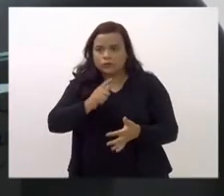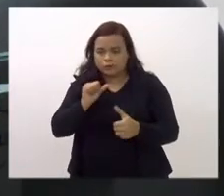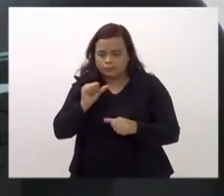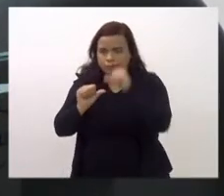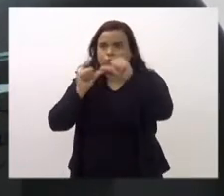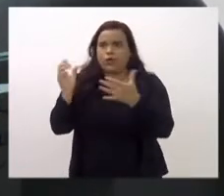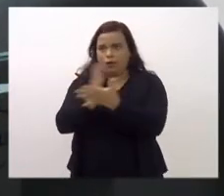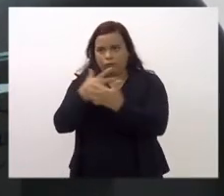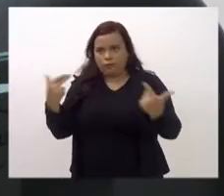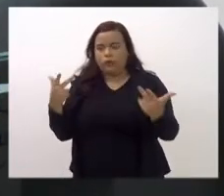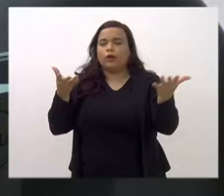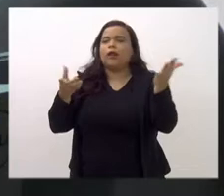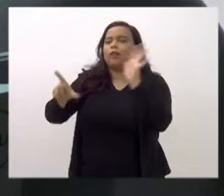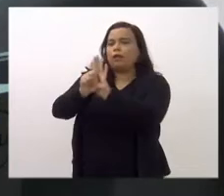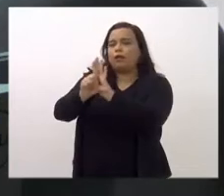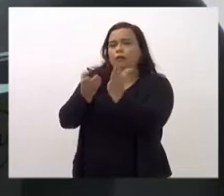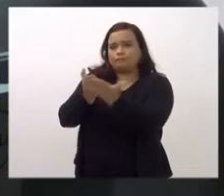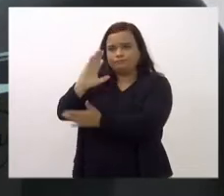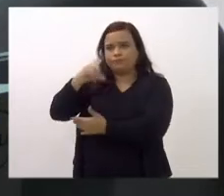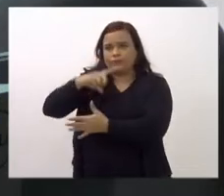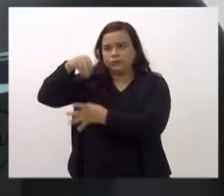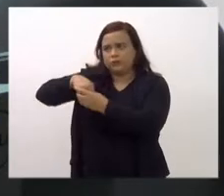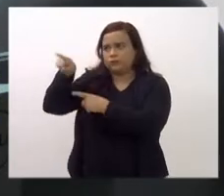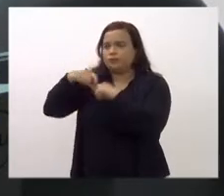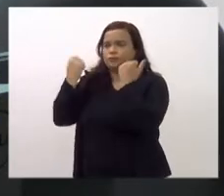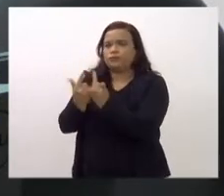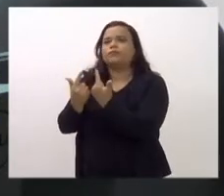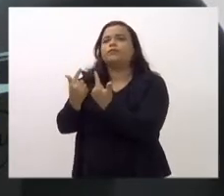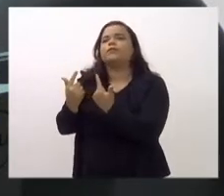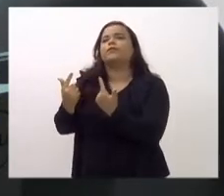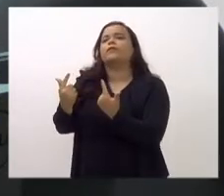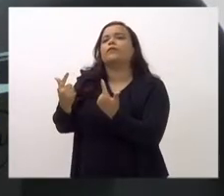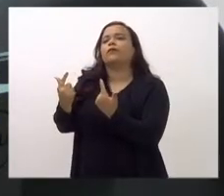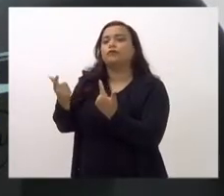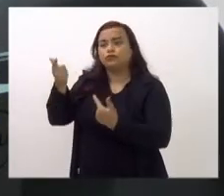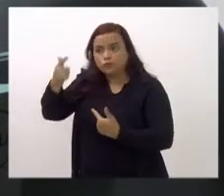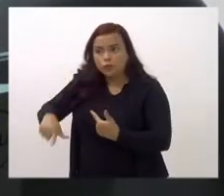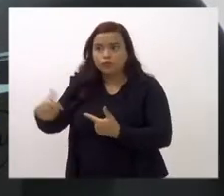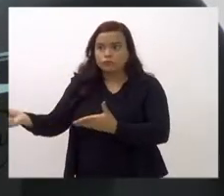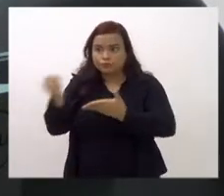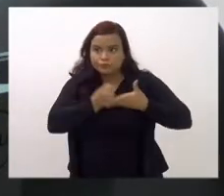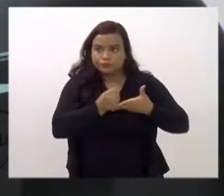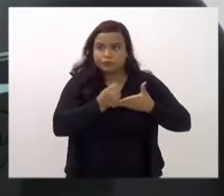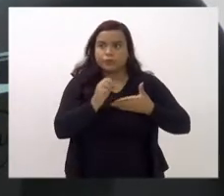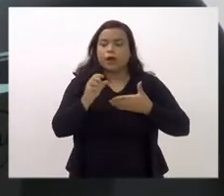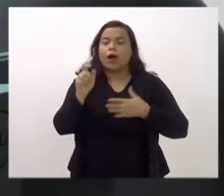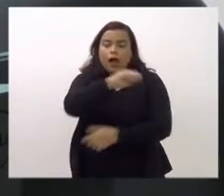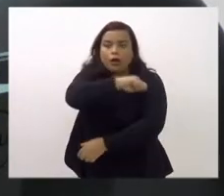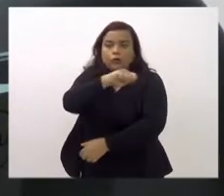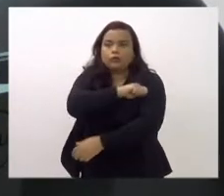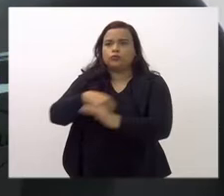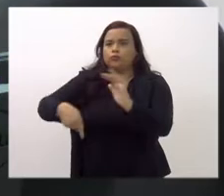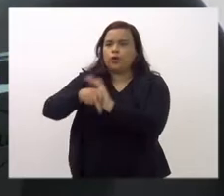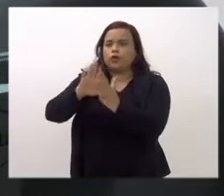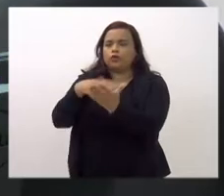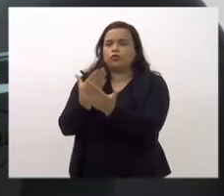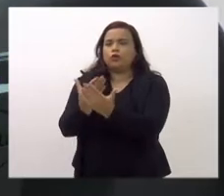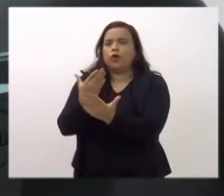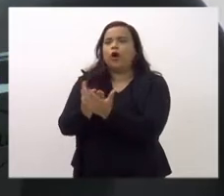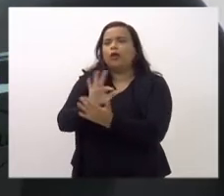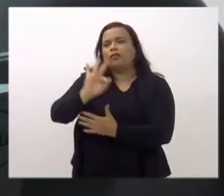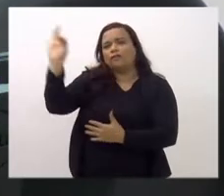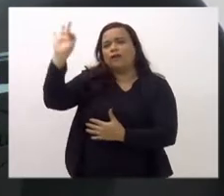uma legislação na Assembleia que reinseriu os alunos das escolas federais no direito do passe